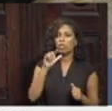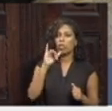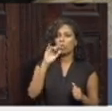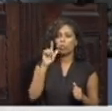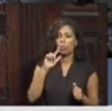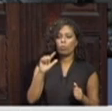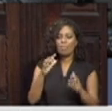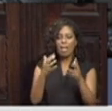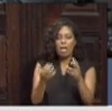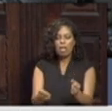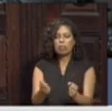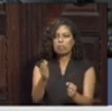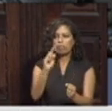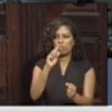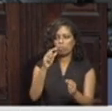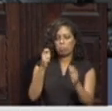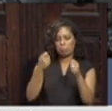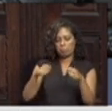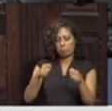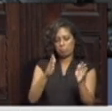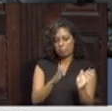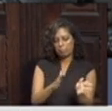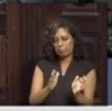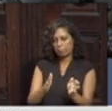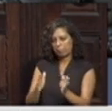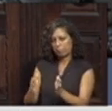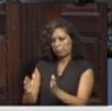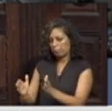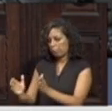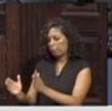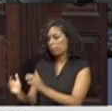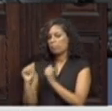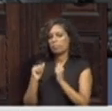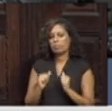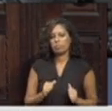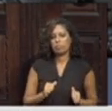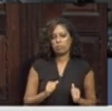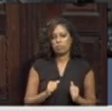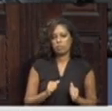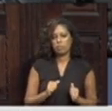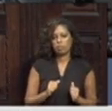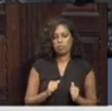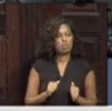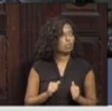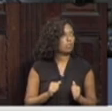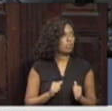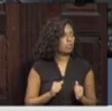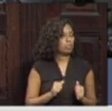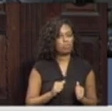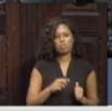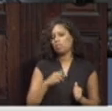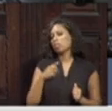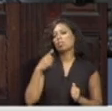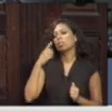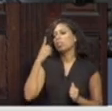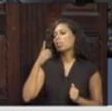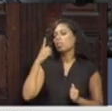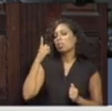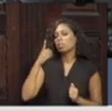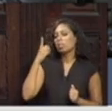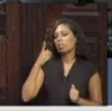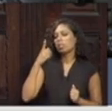do fornecimento e de enganar aquele consumidor que compra a